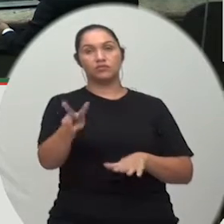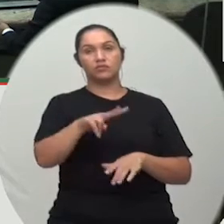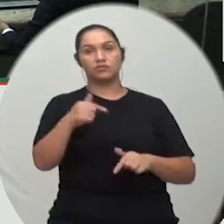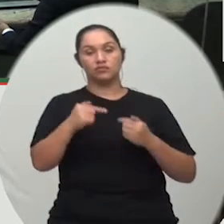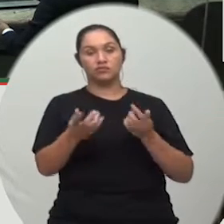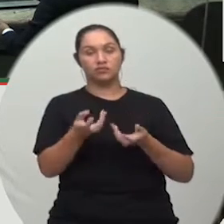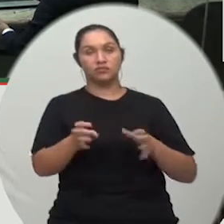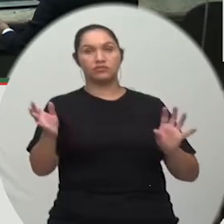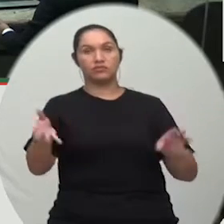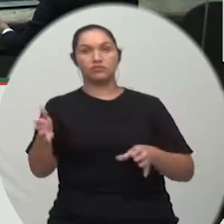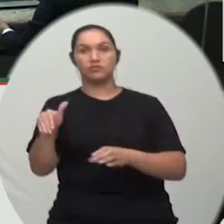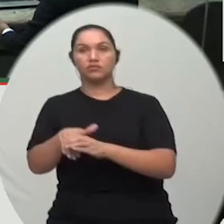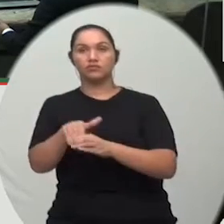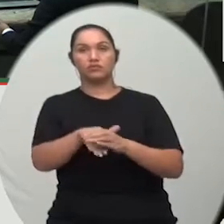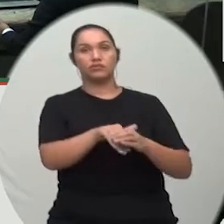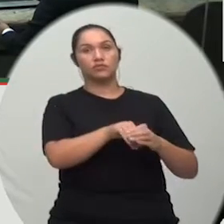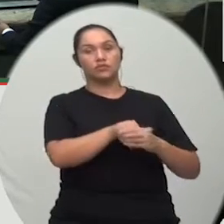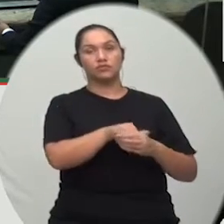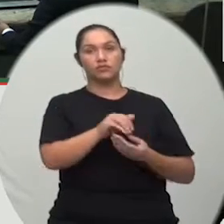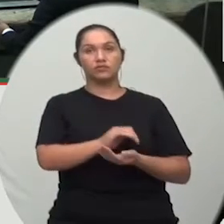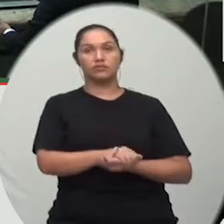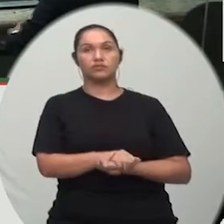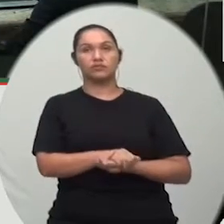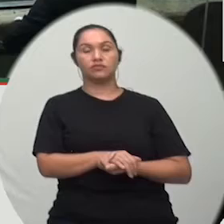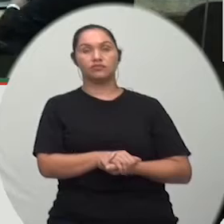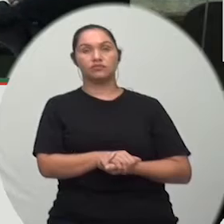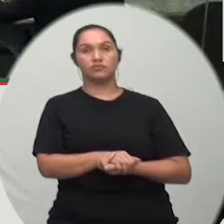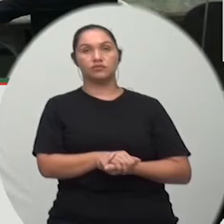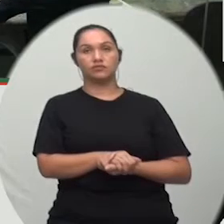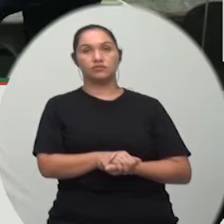discutir, está em votação.